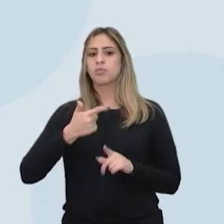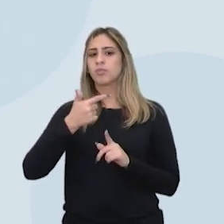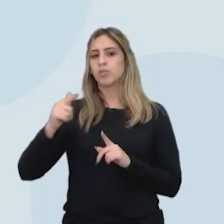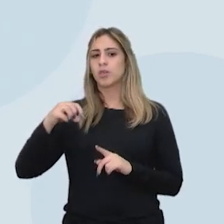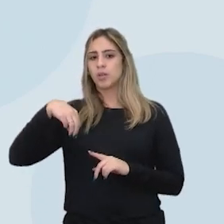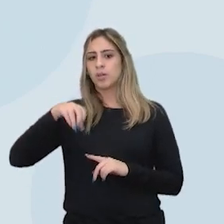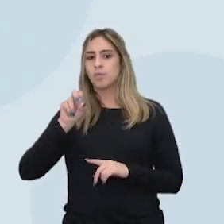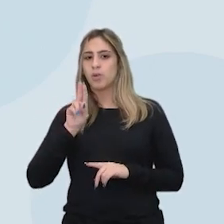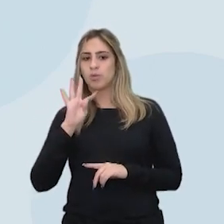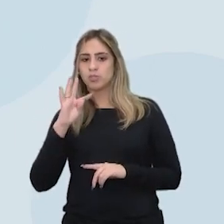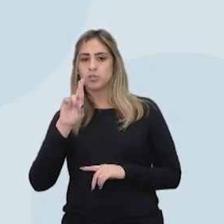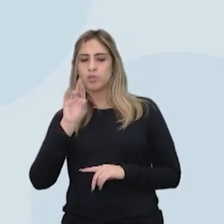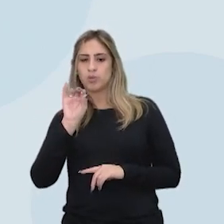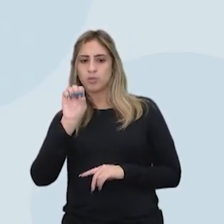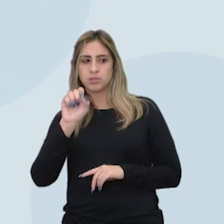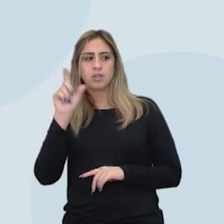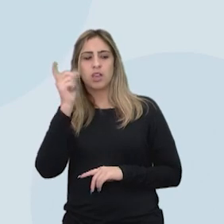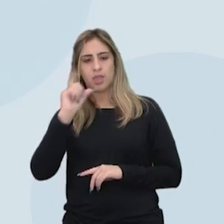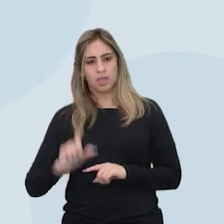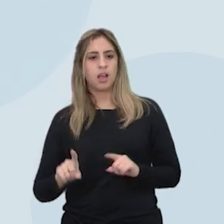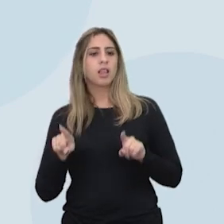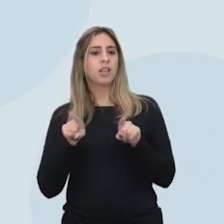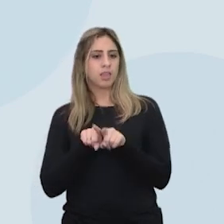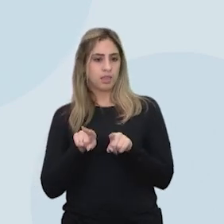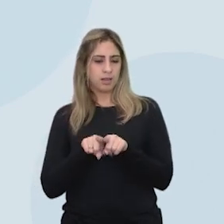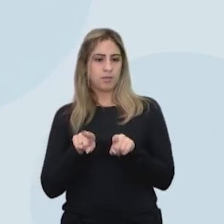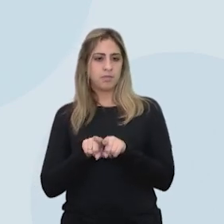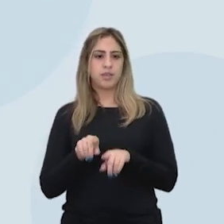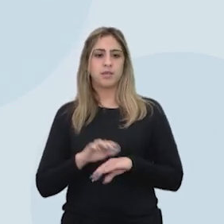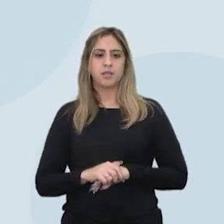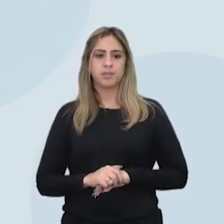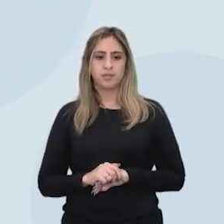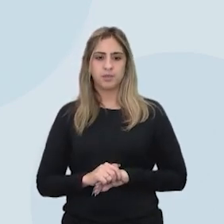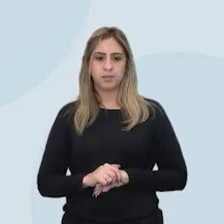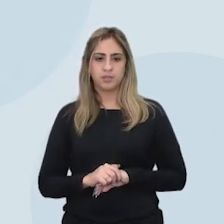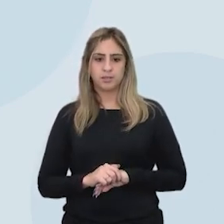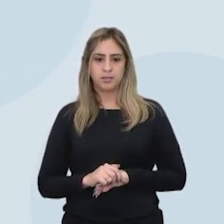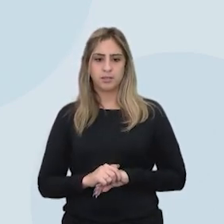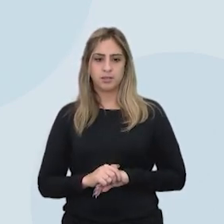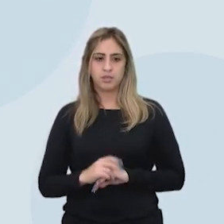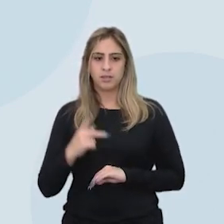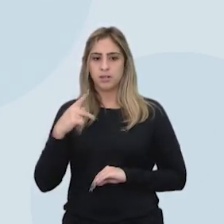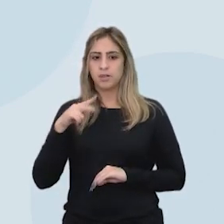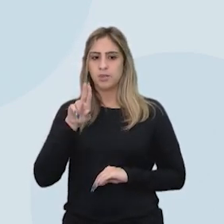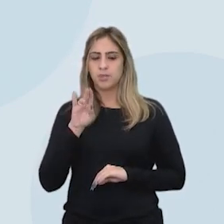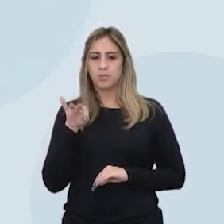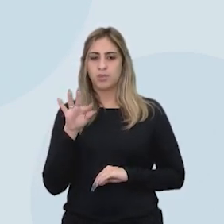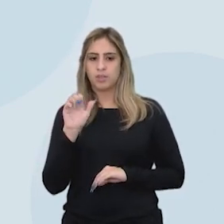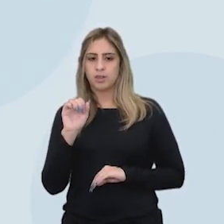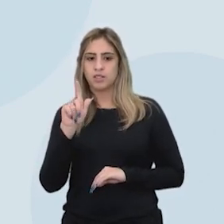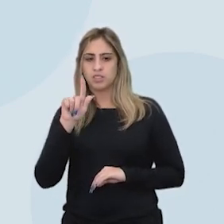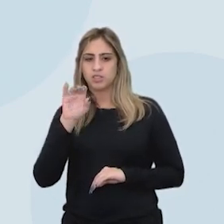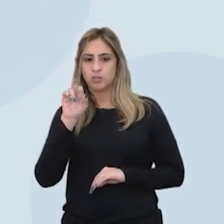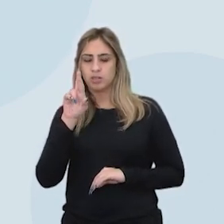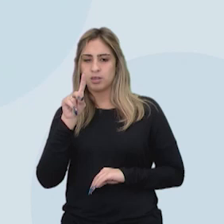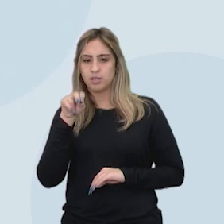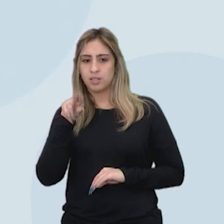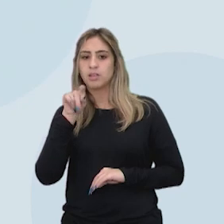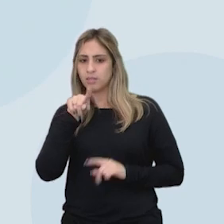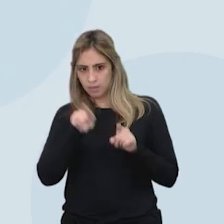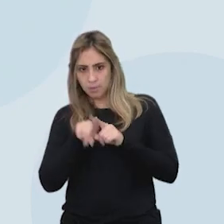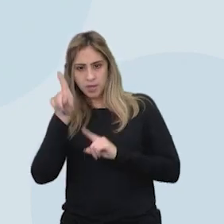Monte Rose. É na Itália também. Olha que bacana. Ponta Giordani, também na Itália, né? Sim. Com esse